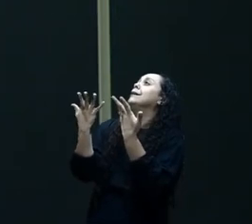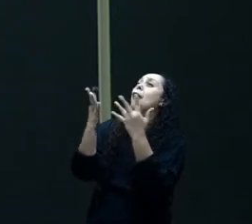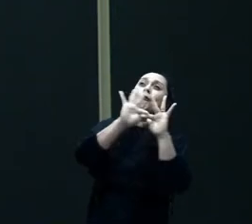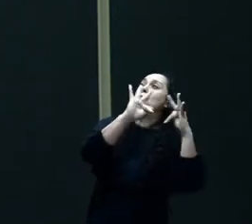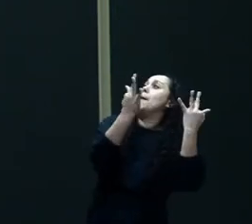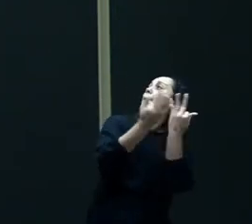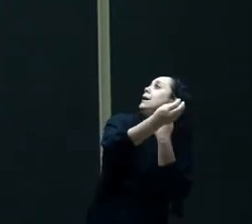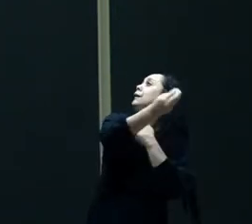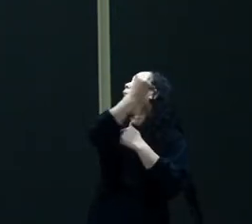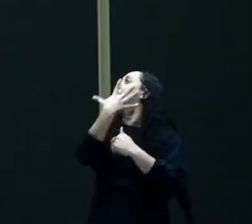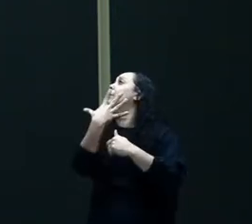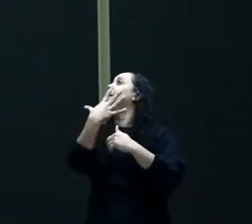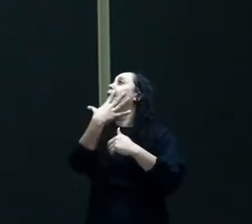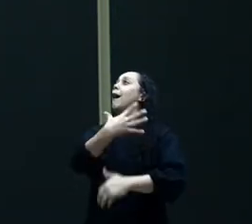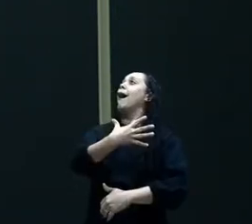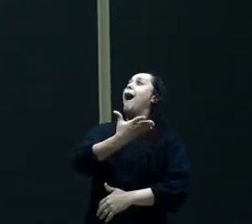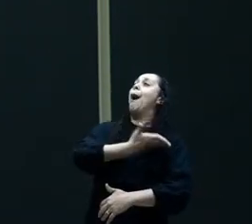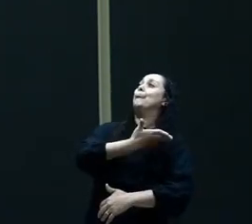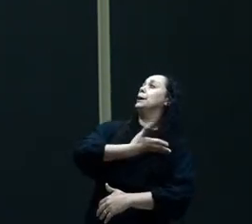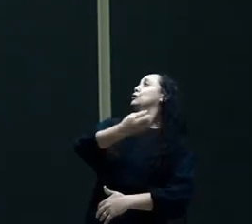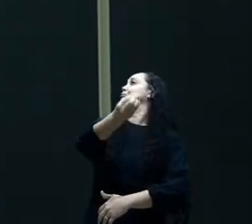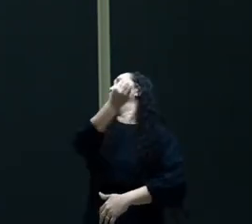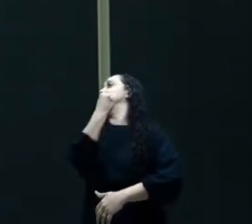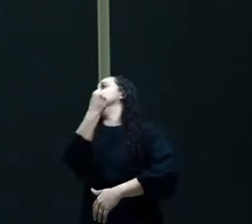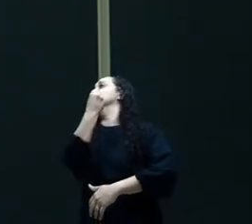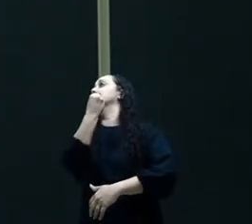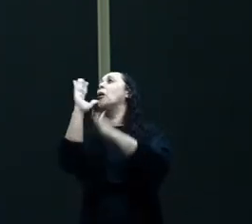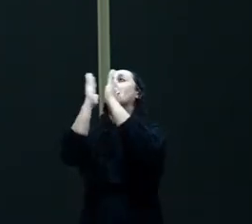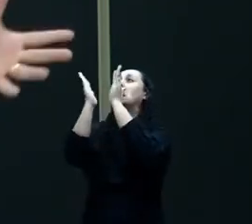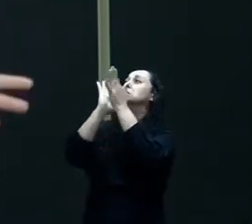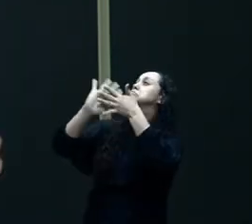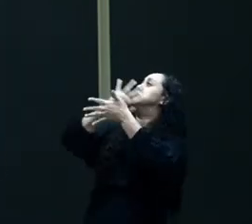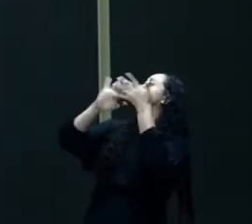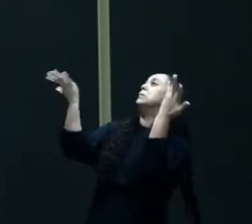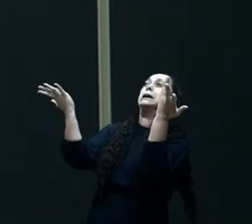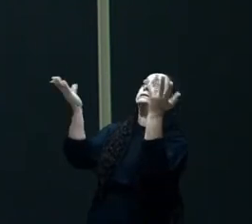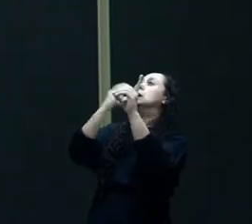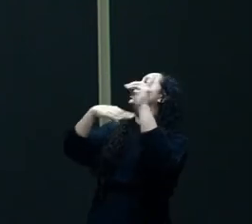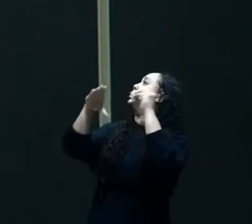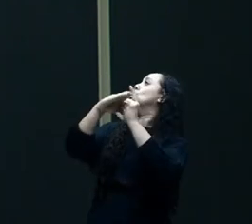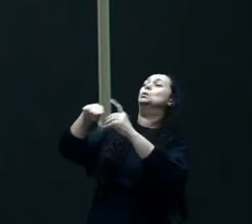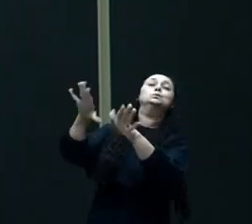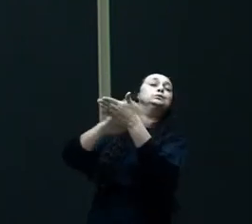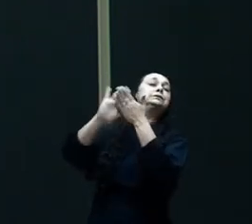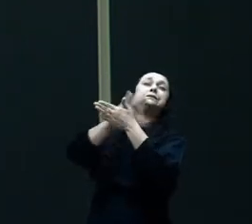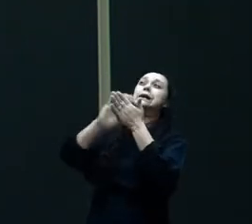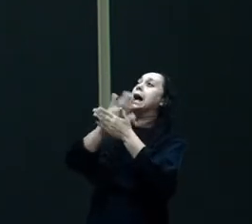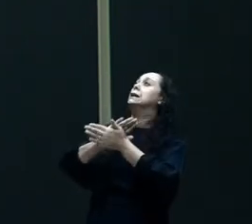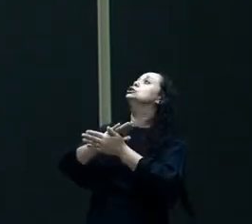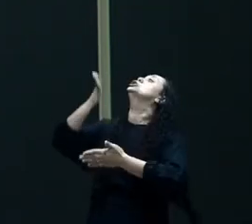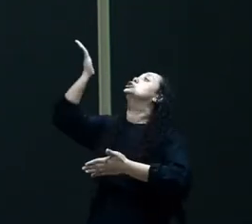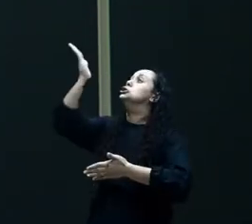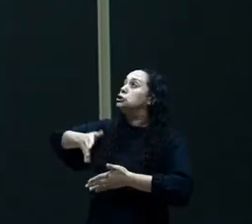igreja nenhum conselho nenhuma palavra nenhuma oração nenhum culto nada mais está dando certo é jejum Eu já